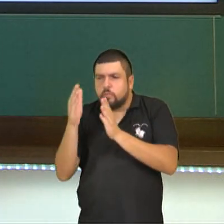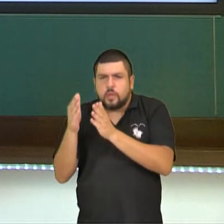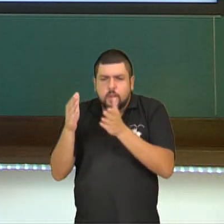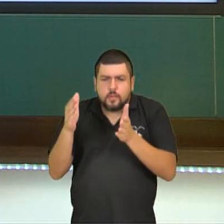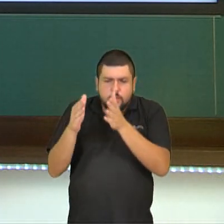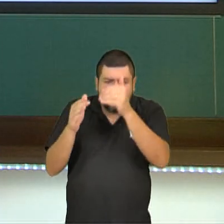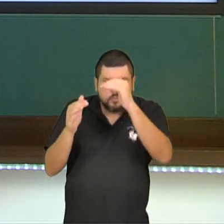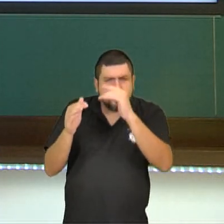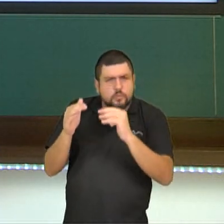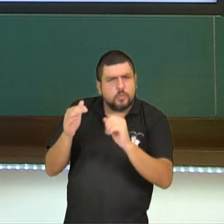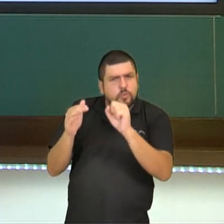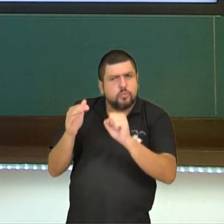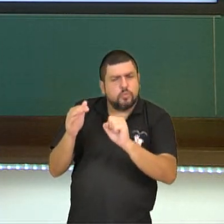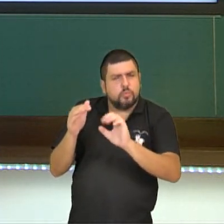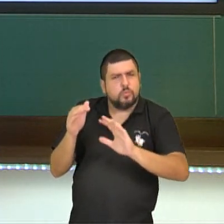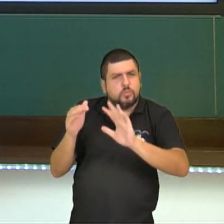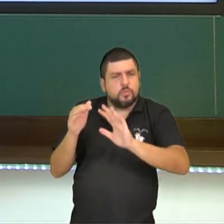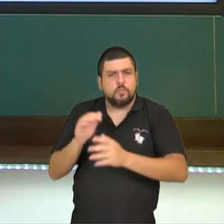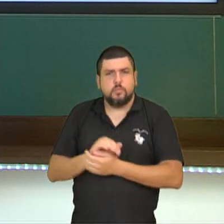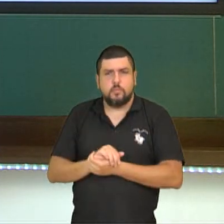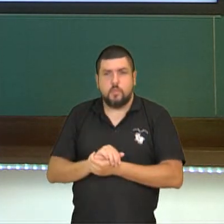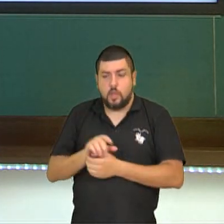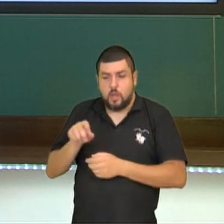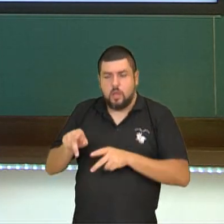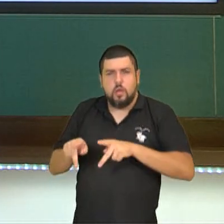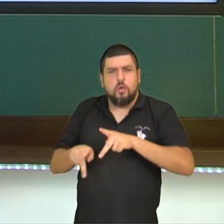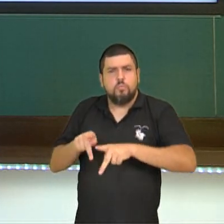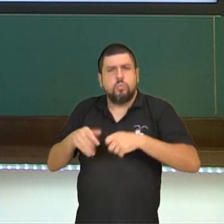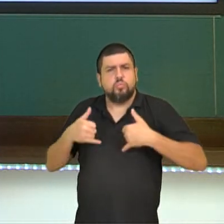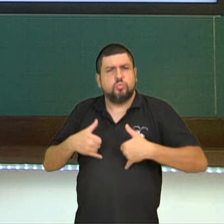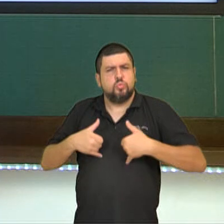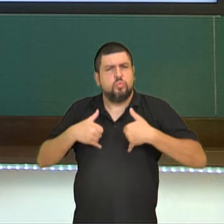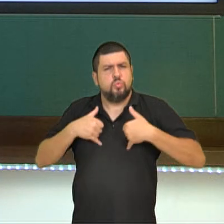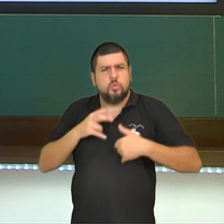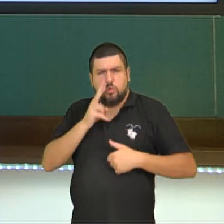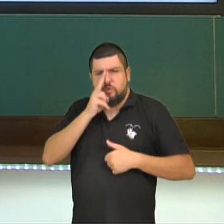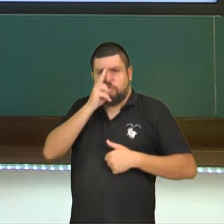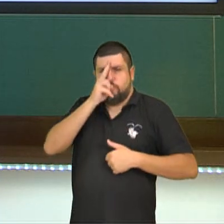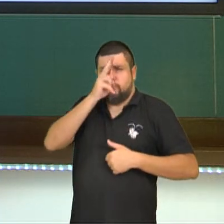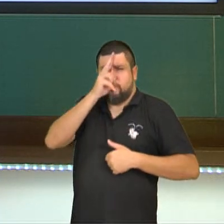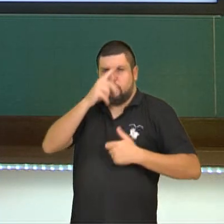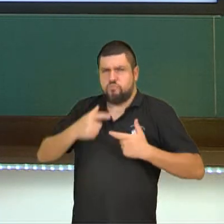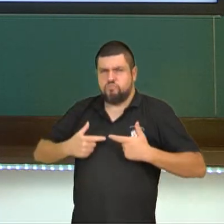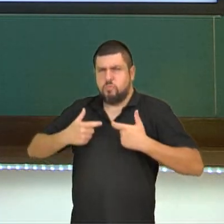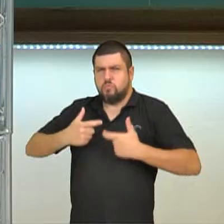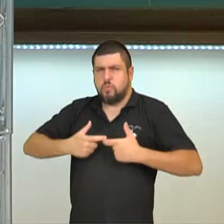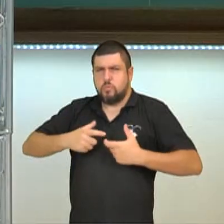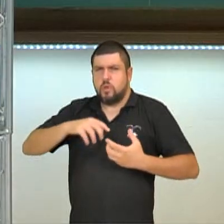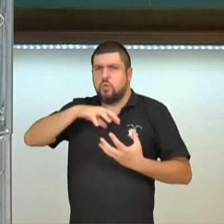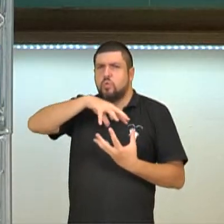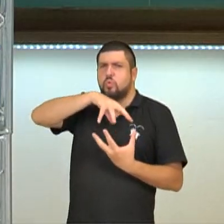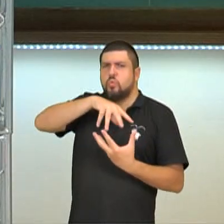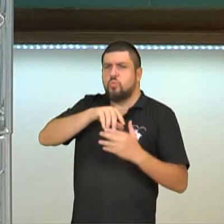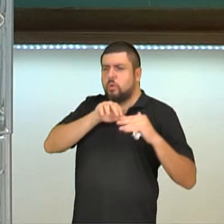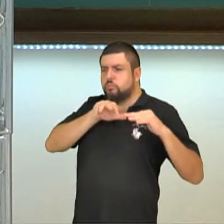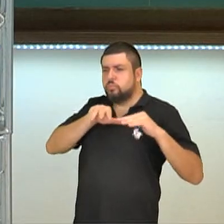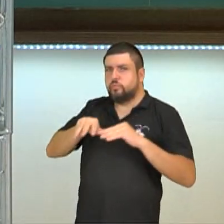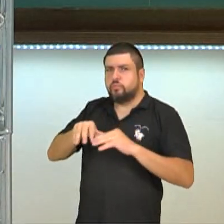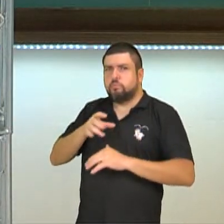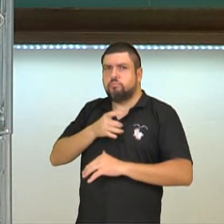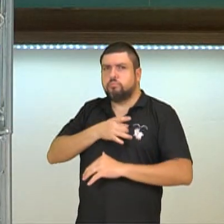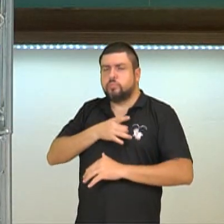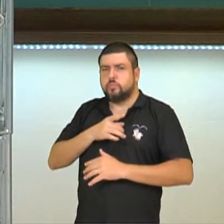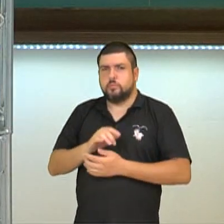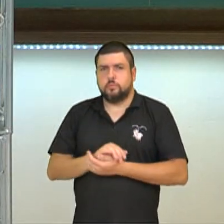são referenciados como um povo orgulhoso, forte, guerreiro e temível pelo mundo inteiro. Uma visão tradicional